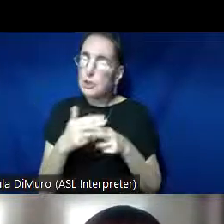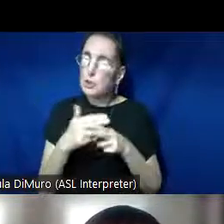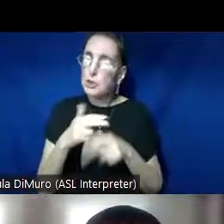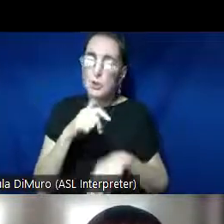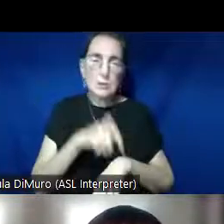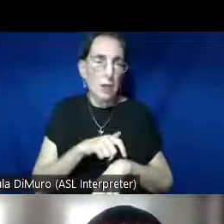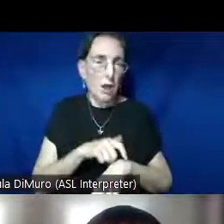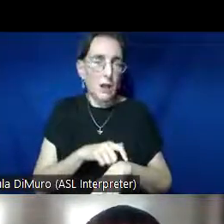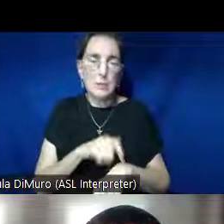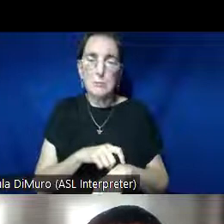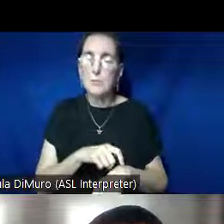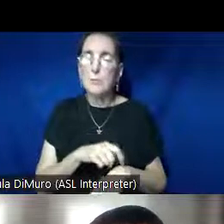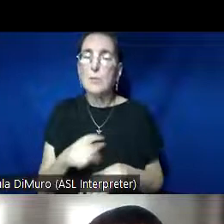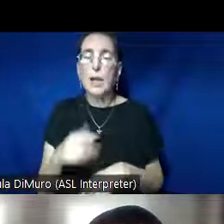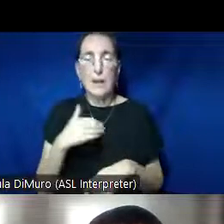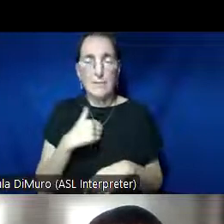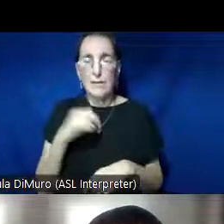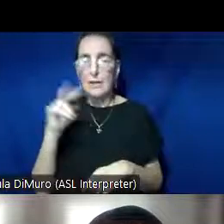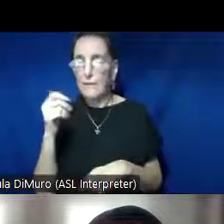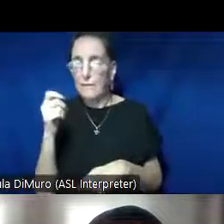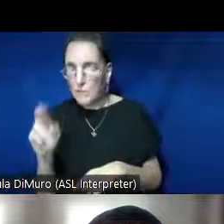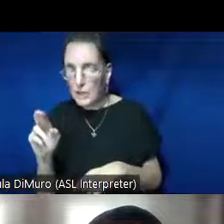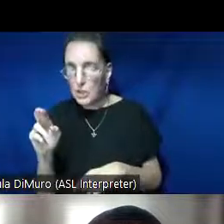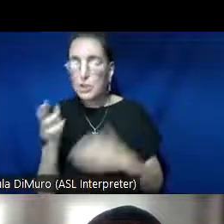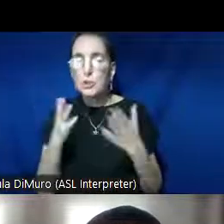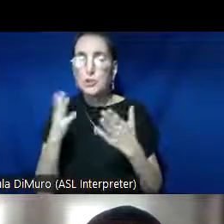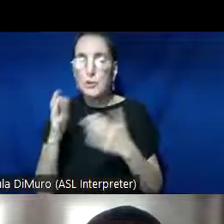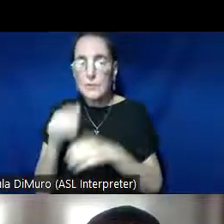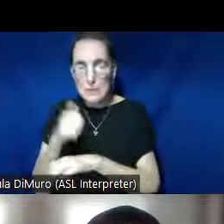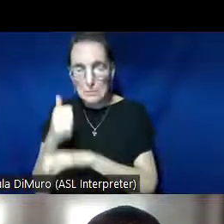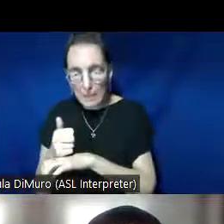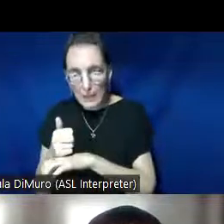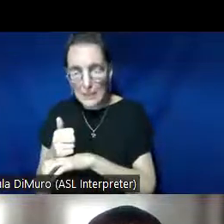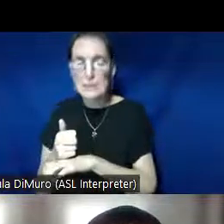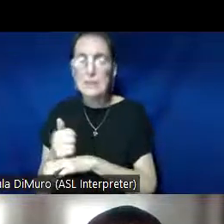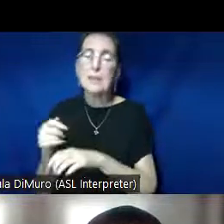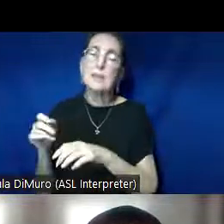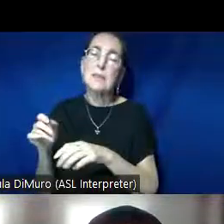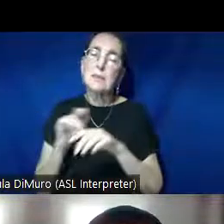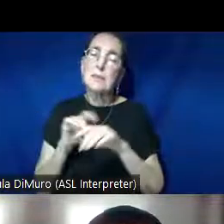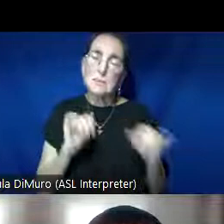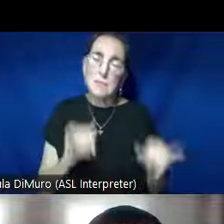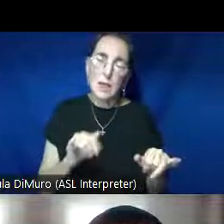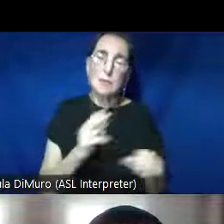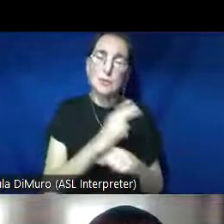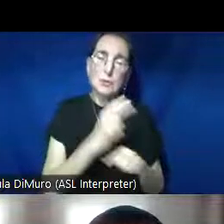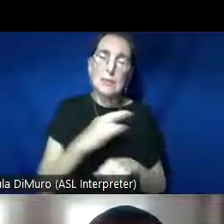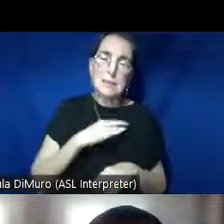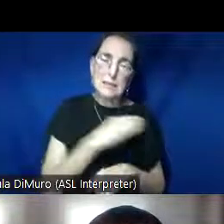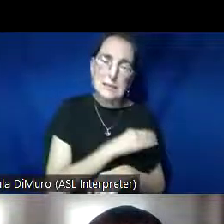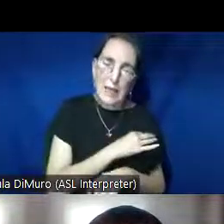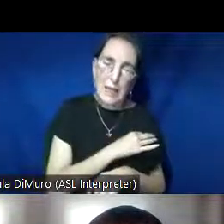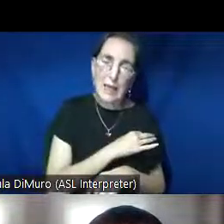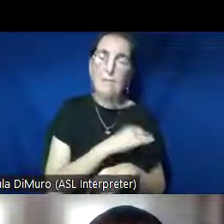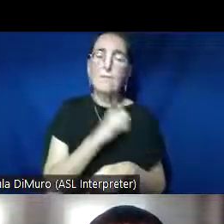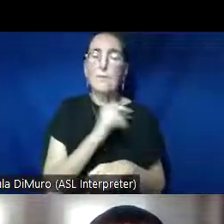na um short time frame de tem que é serviço de vendor no lugar.